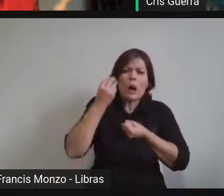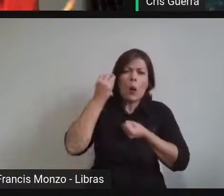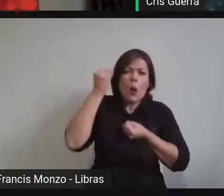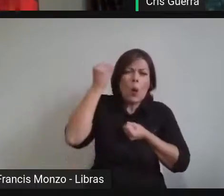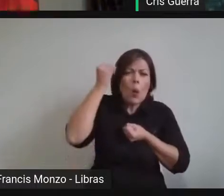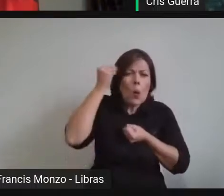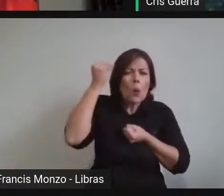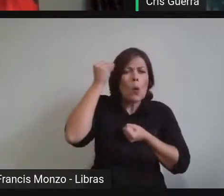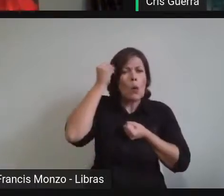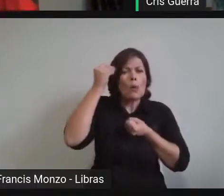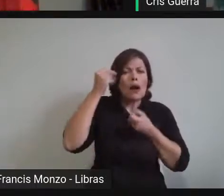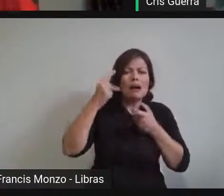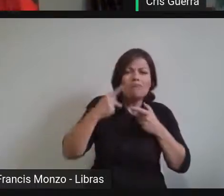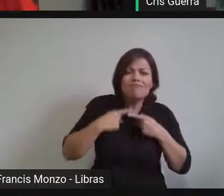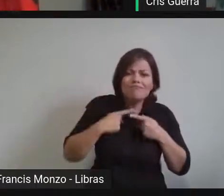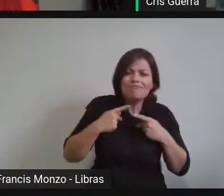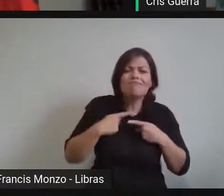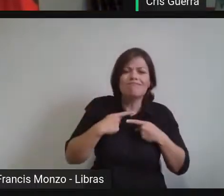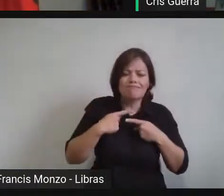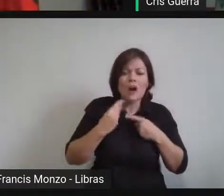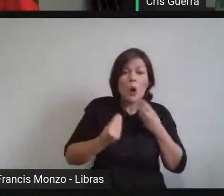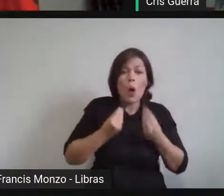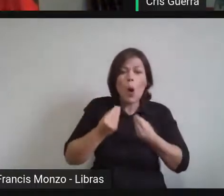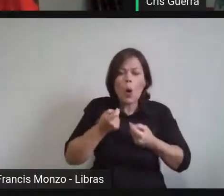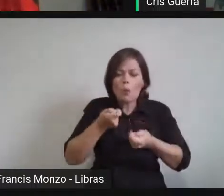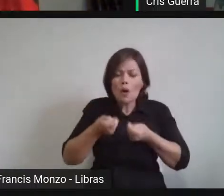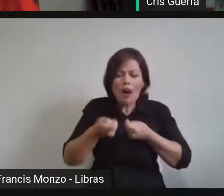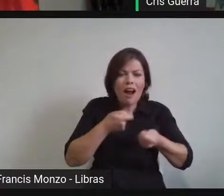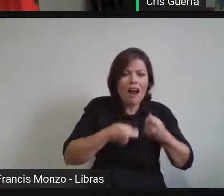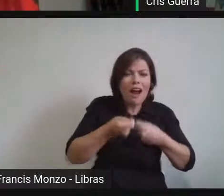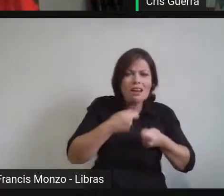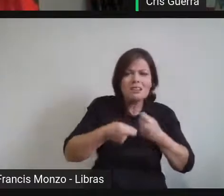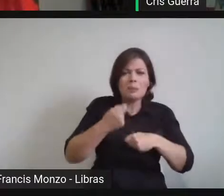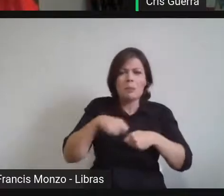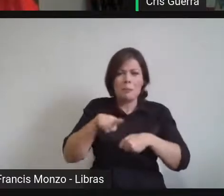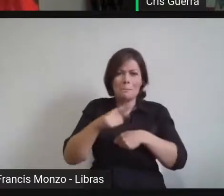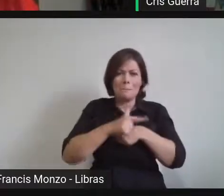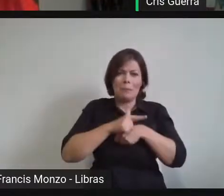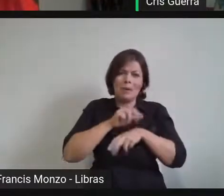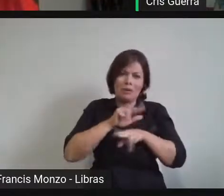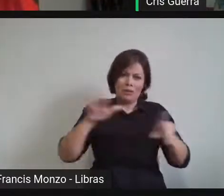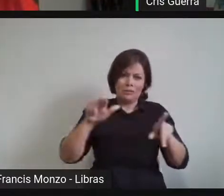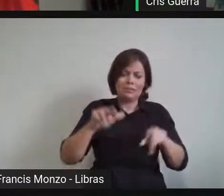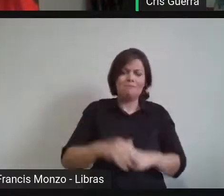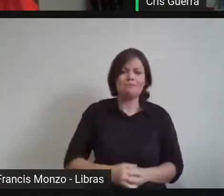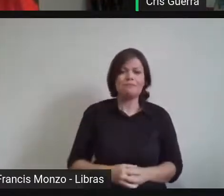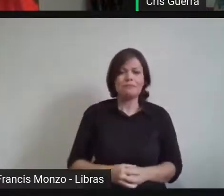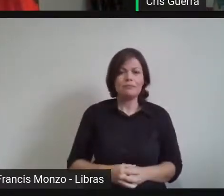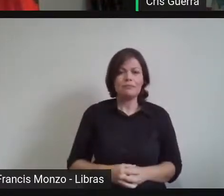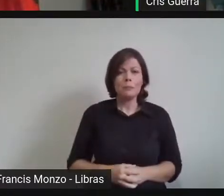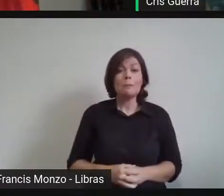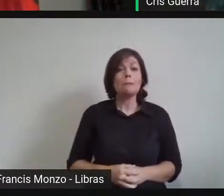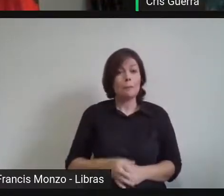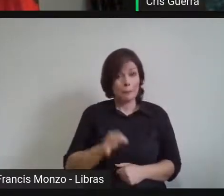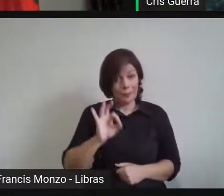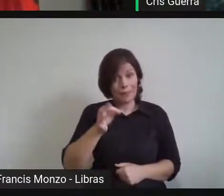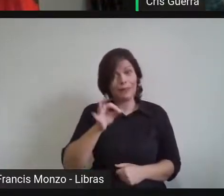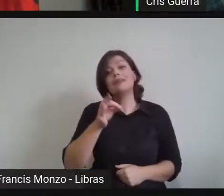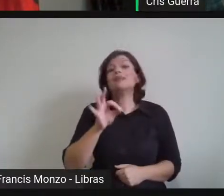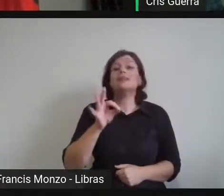para administrar esses papéis. É engraçado que a culpa, né? Ela não é, como